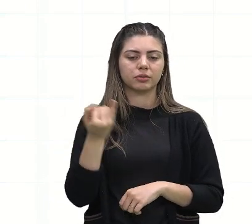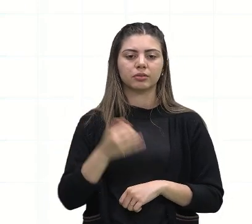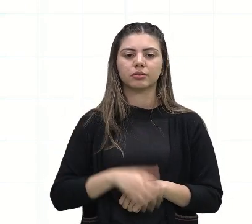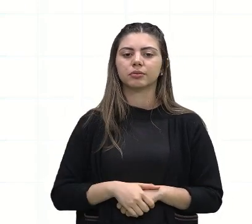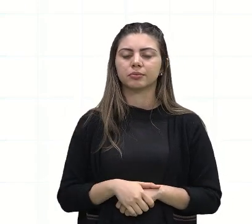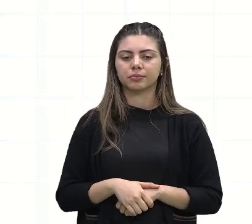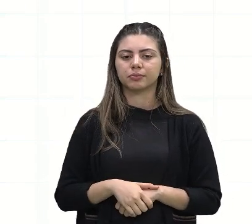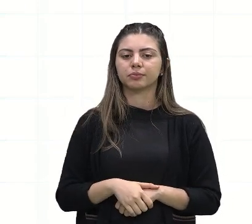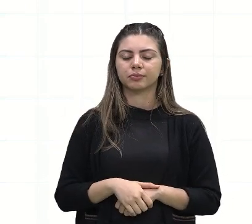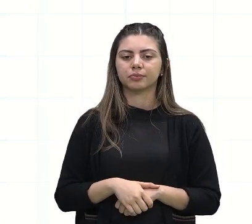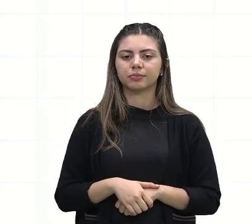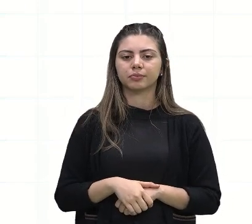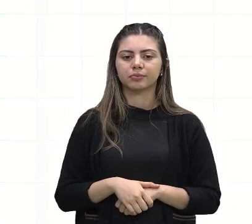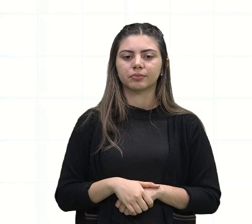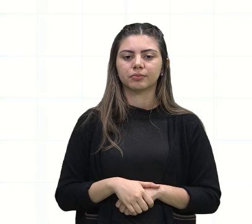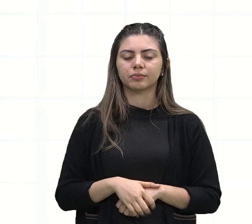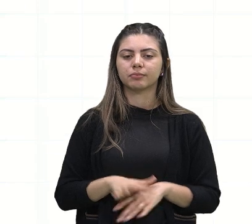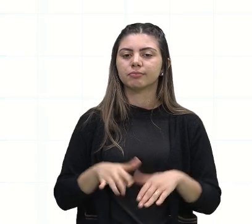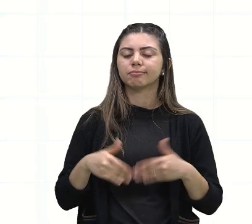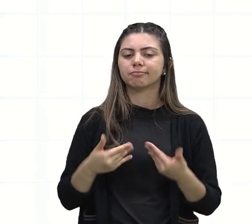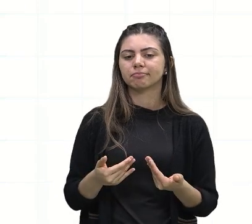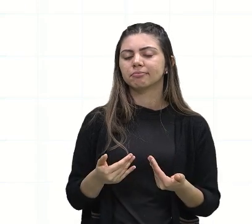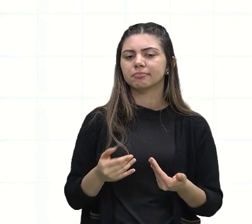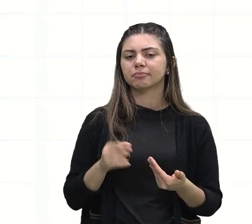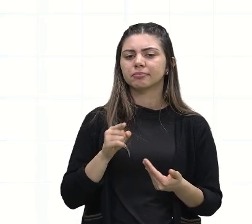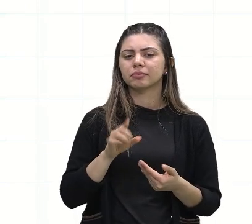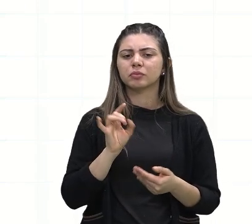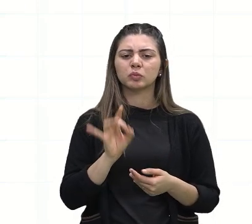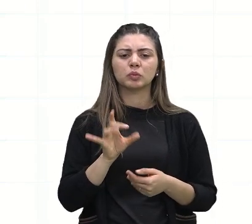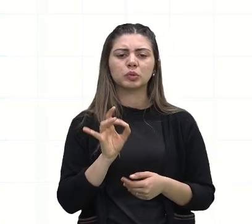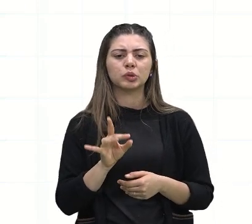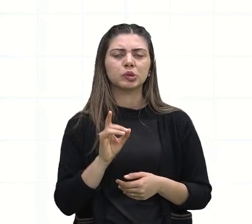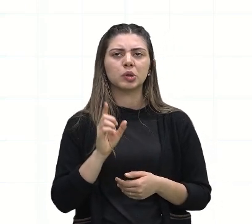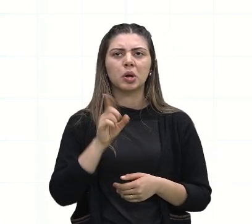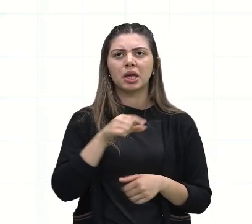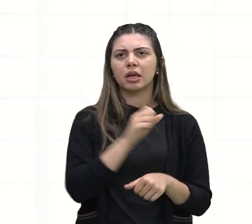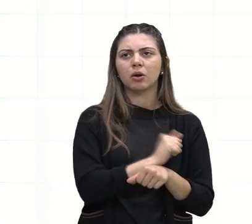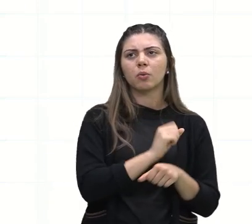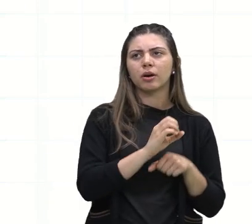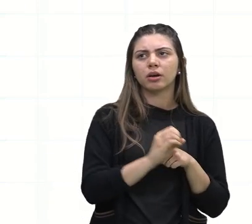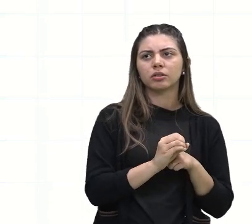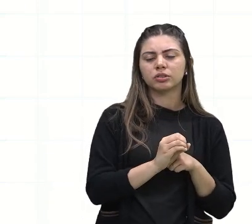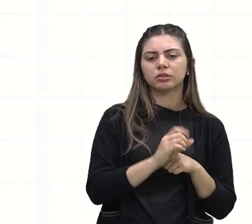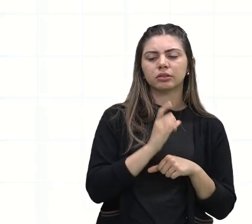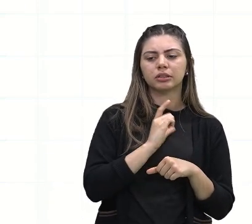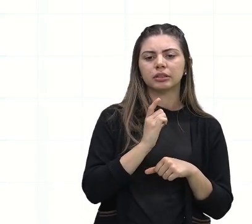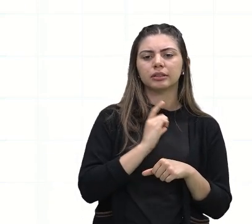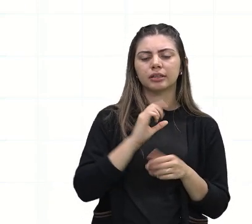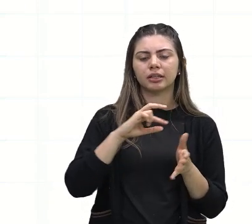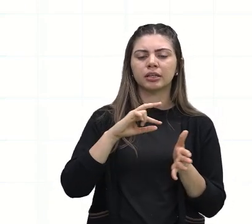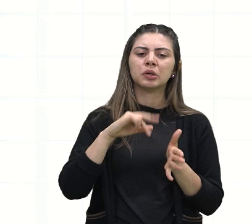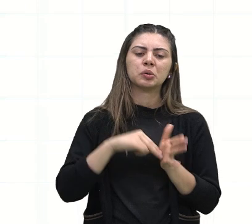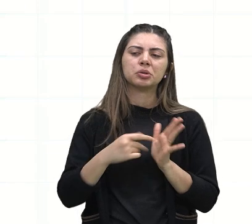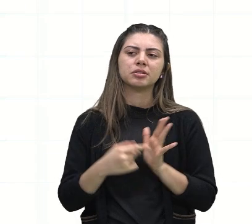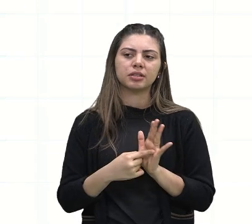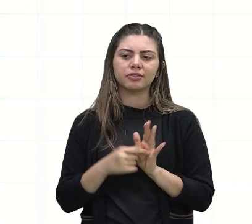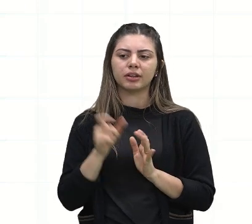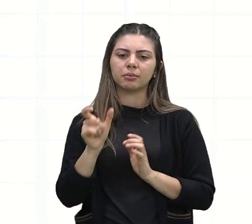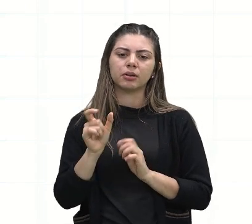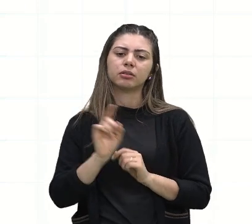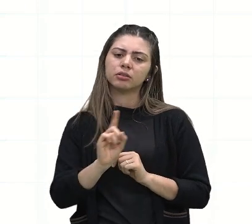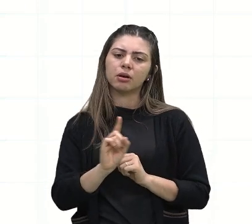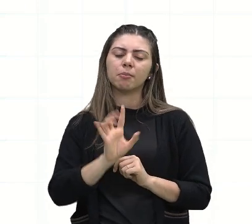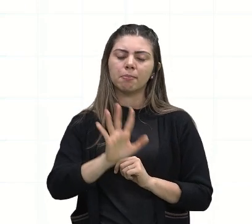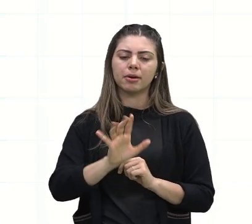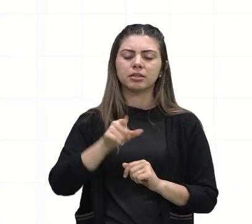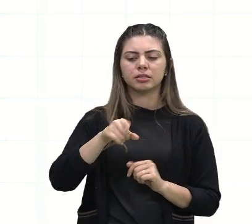está provocando no texto. E não unicamente apenas como um artigo que vai indefinir, mas sim mostrar, provocar